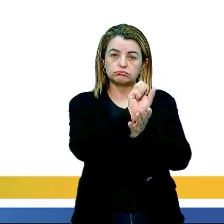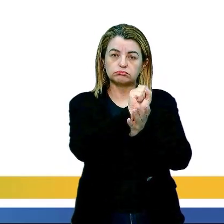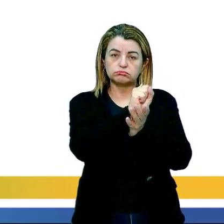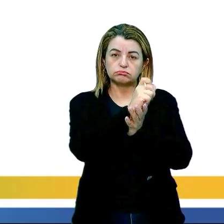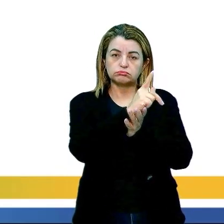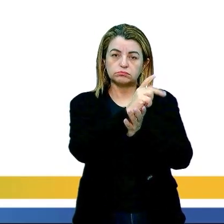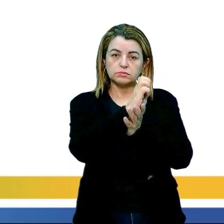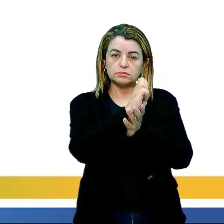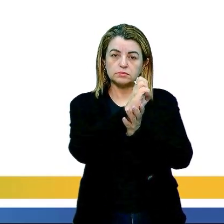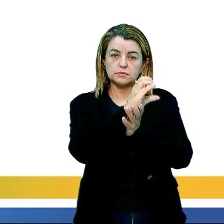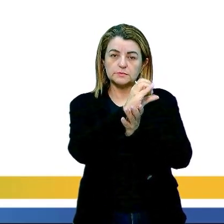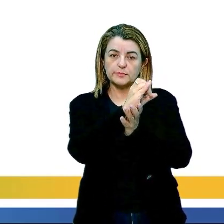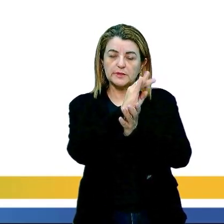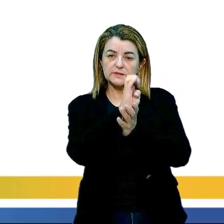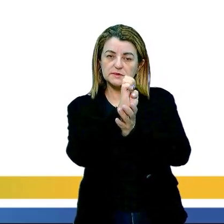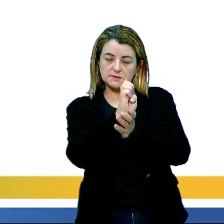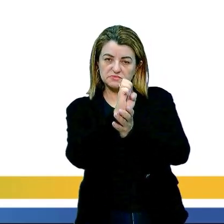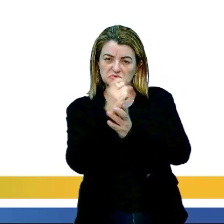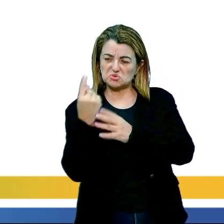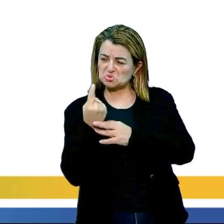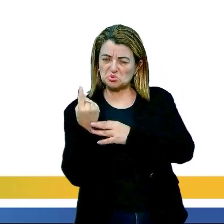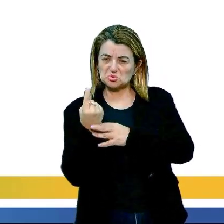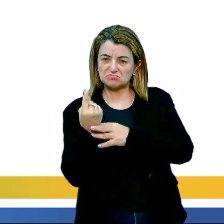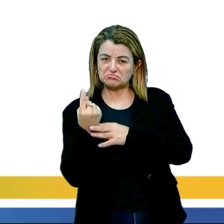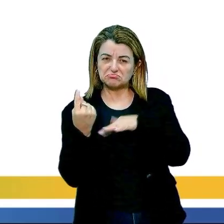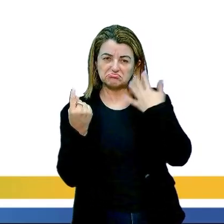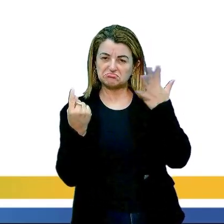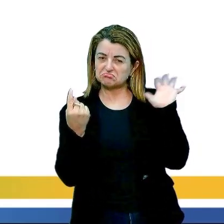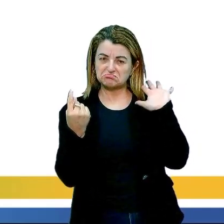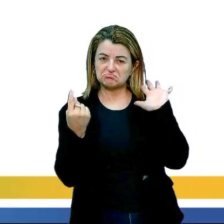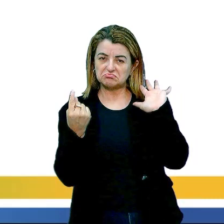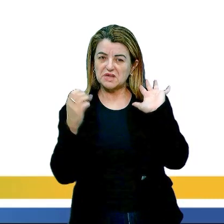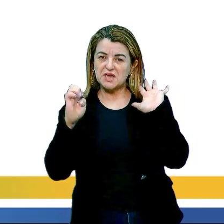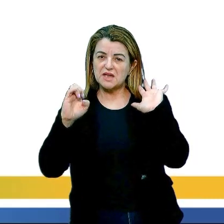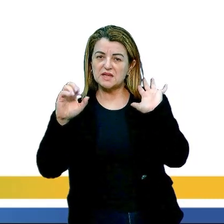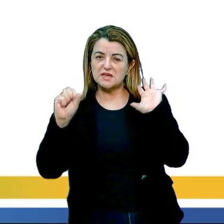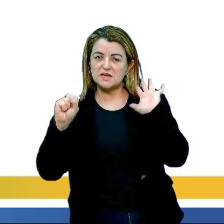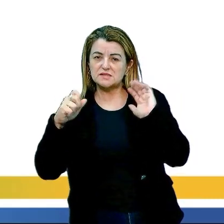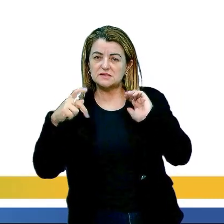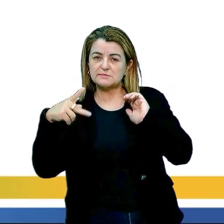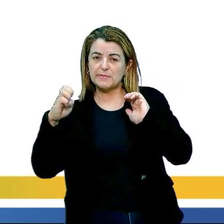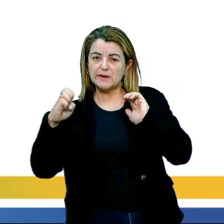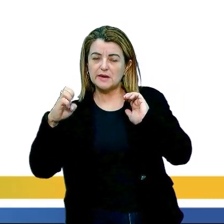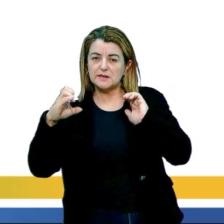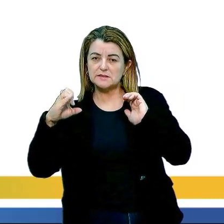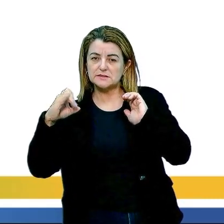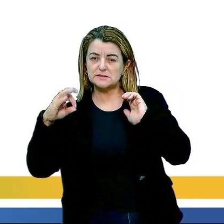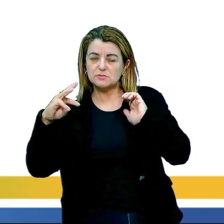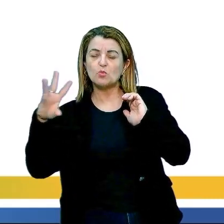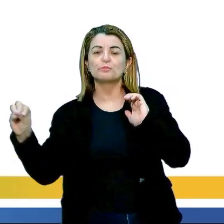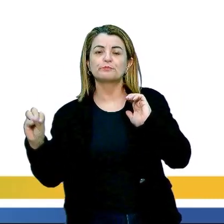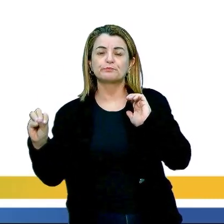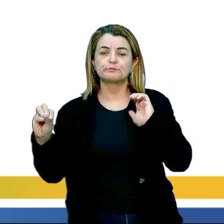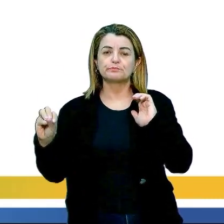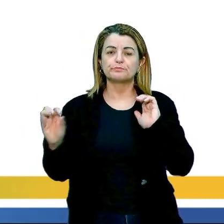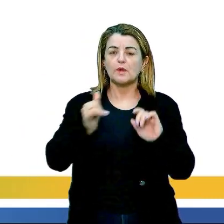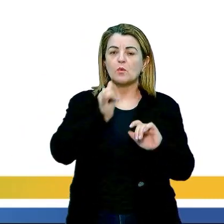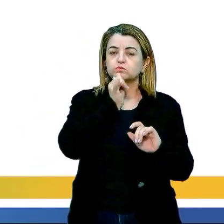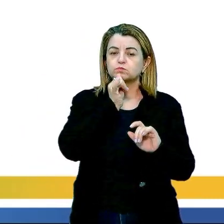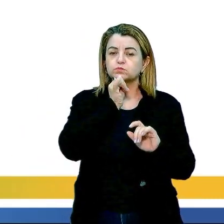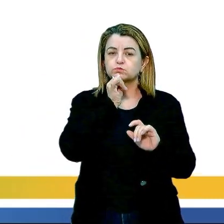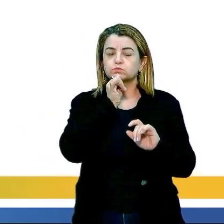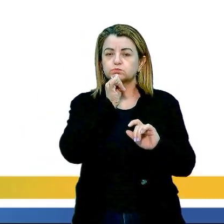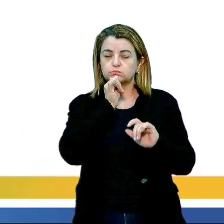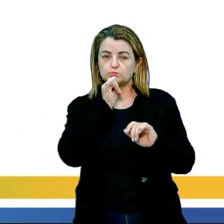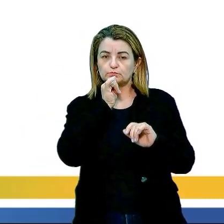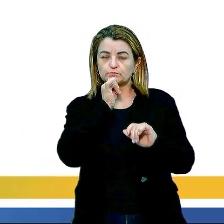um espécime. Então, vamos começar por ele, o organismo. O exemplo que eu estou dando para vocês